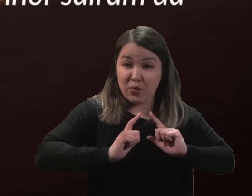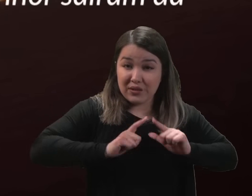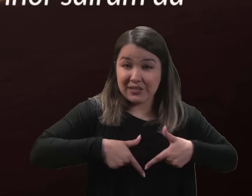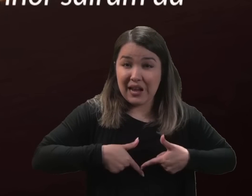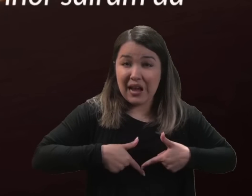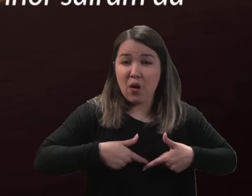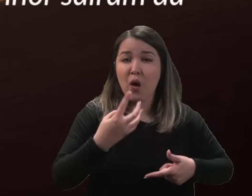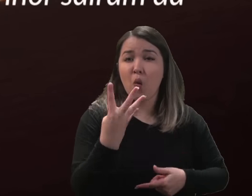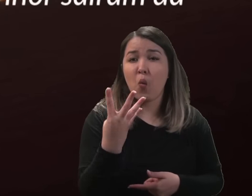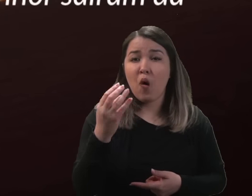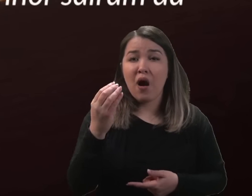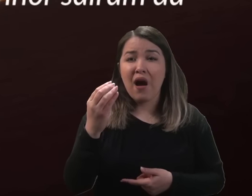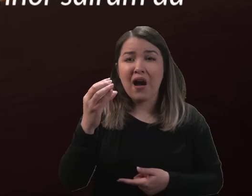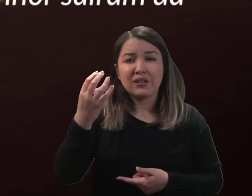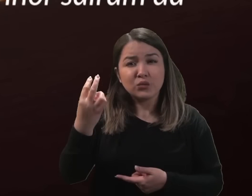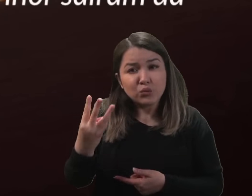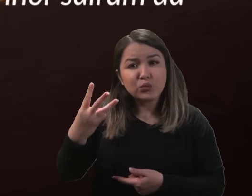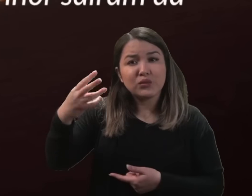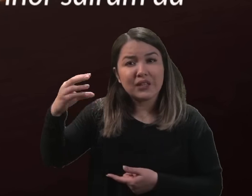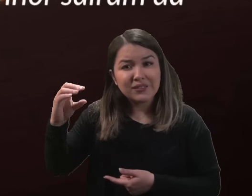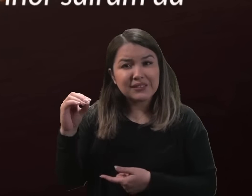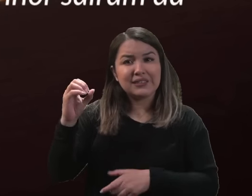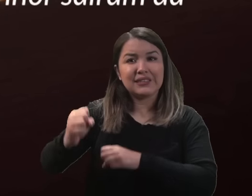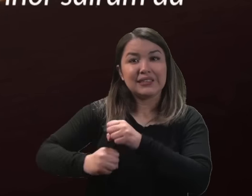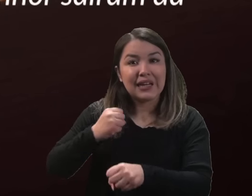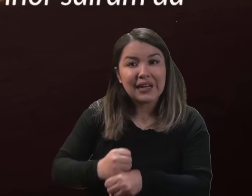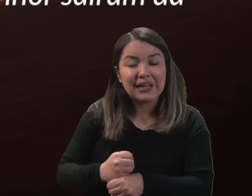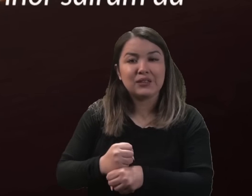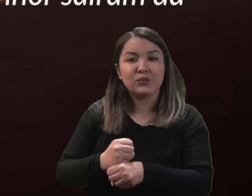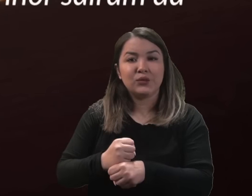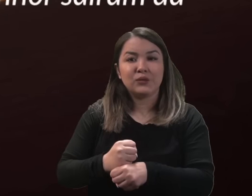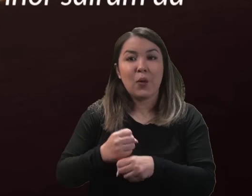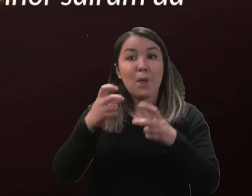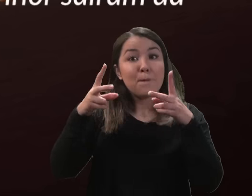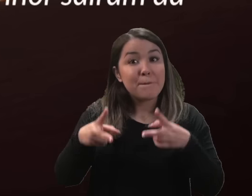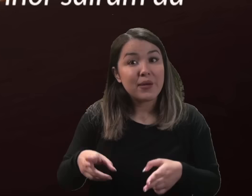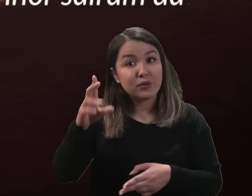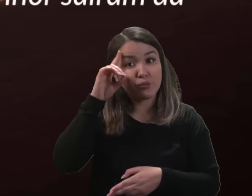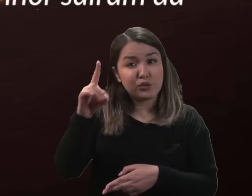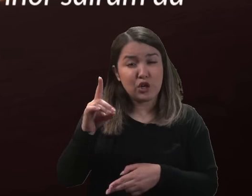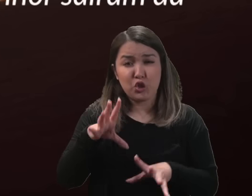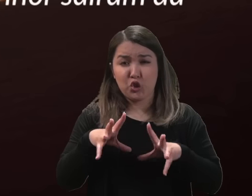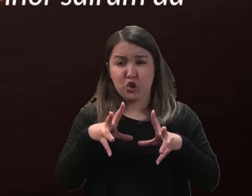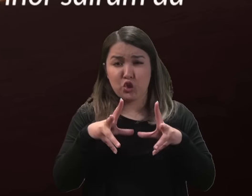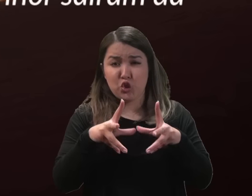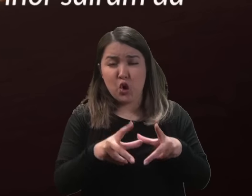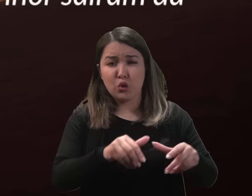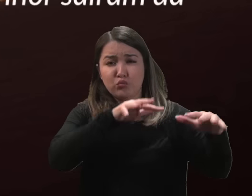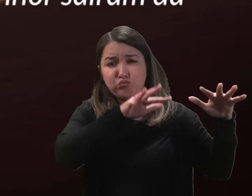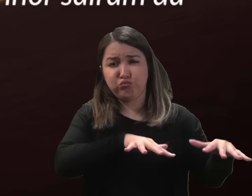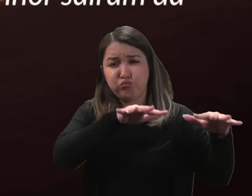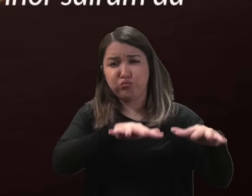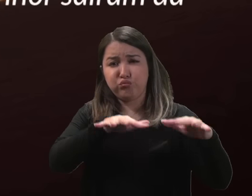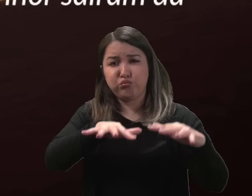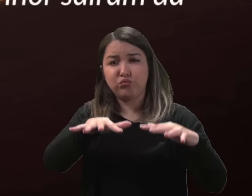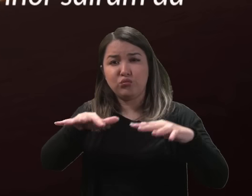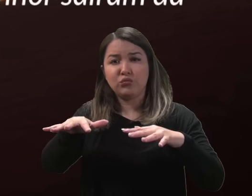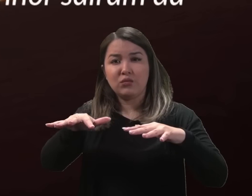aconteceu que ao final dos 430 anos neste mesmo dia todos os exércitos do Senhor